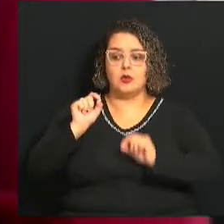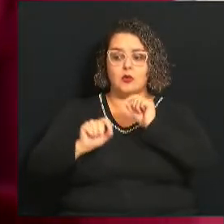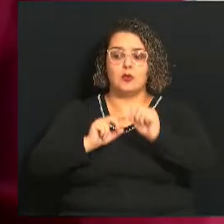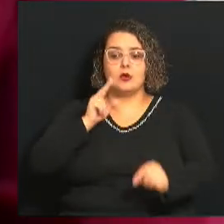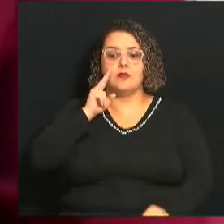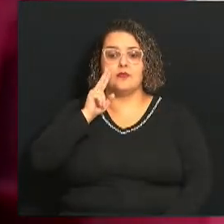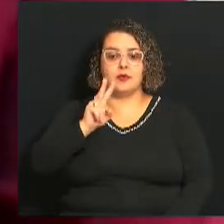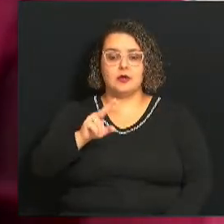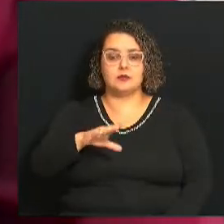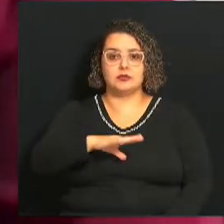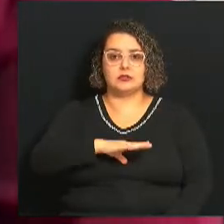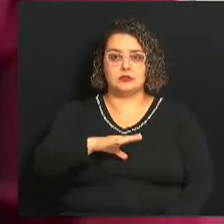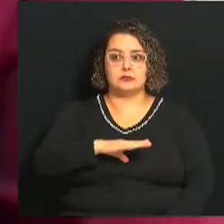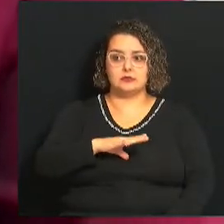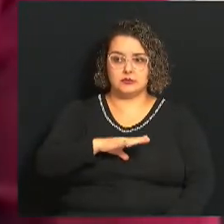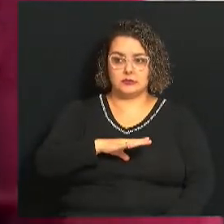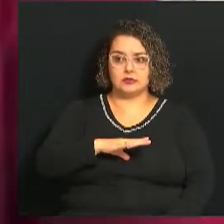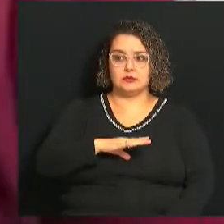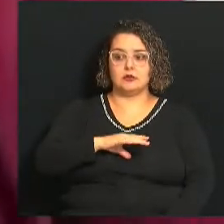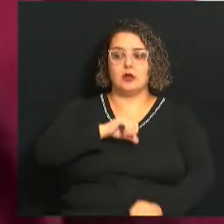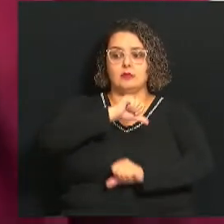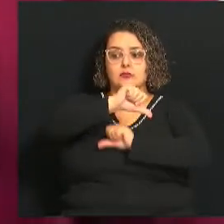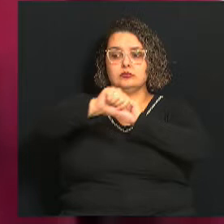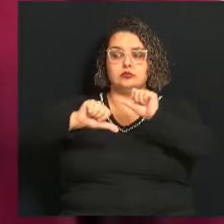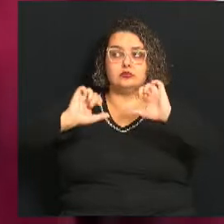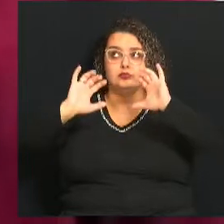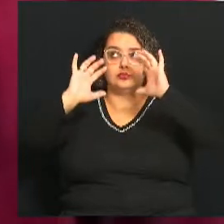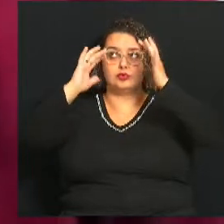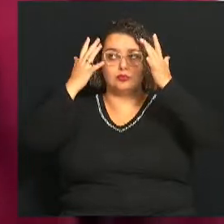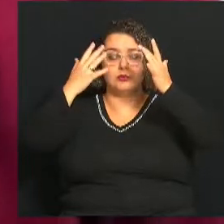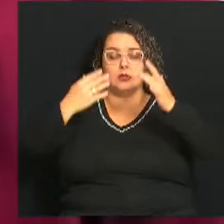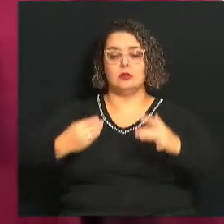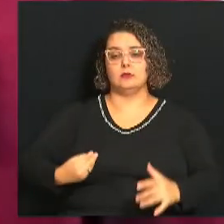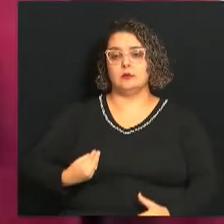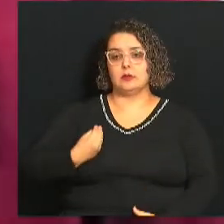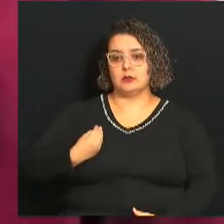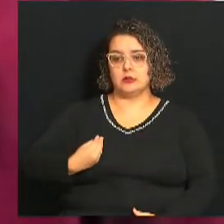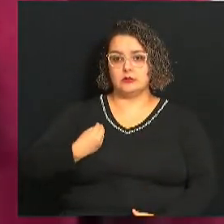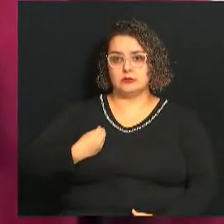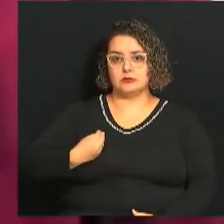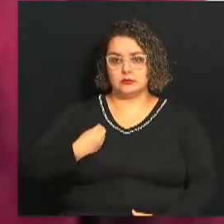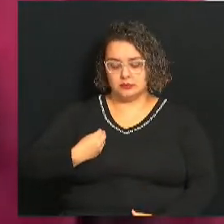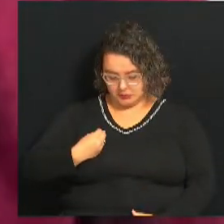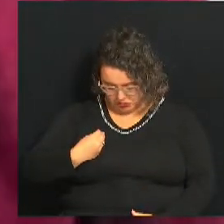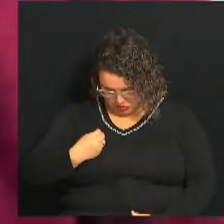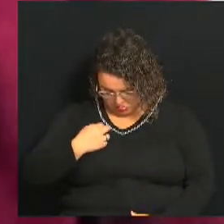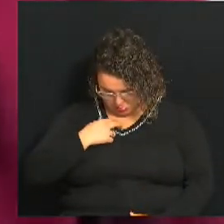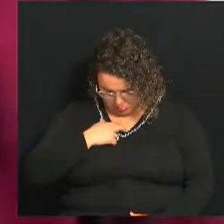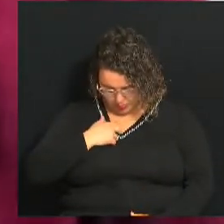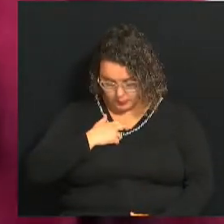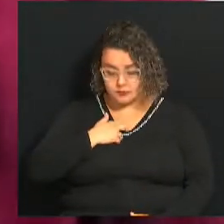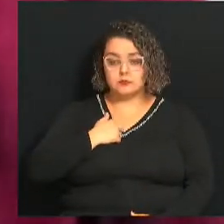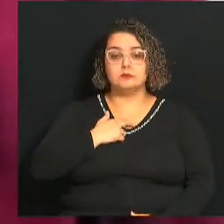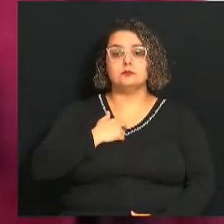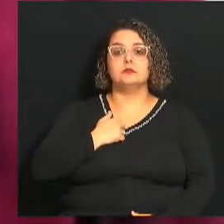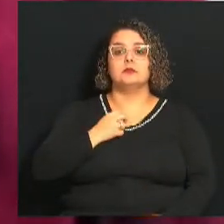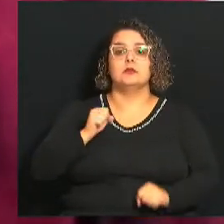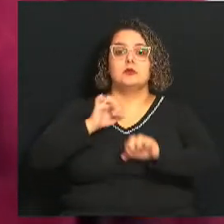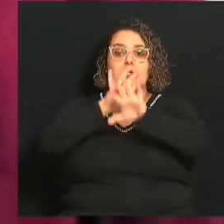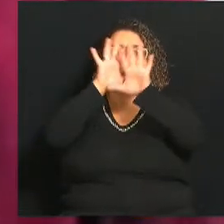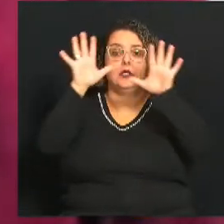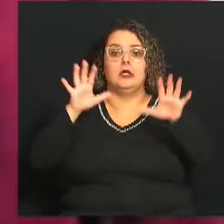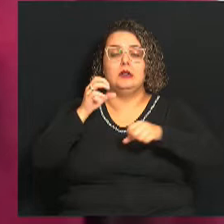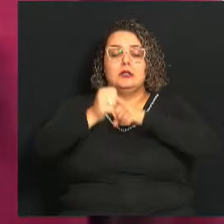região? A mudança climática, ela se faz presente e se perceber de uma forma muito clara a cada ano